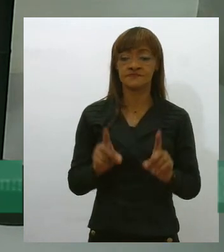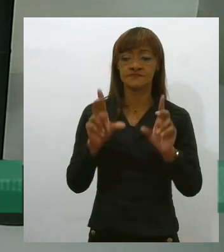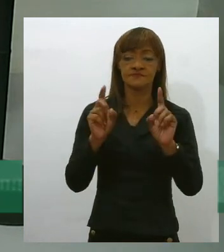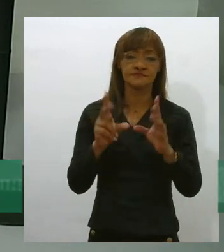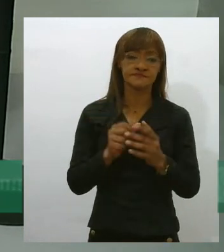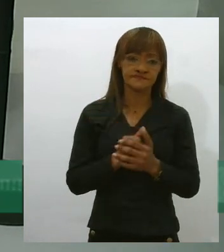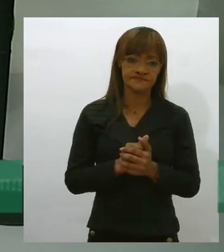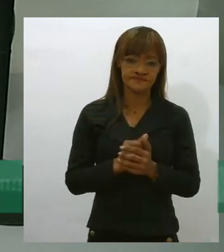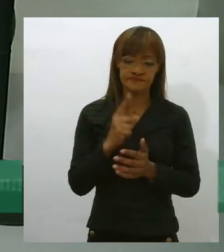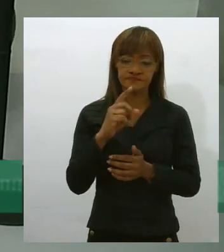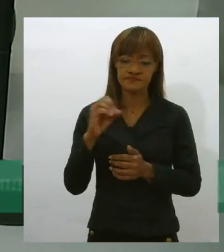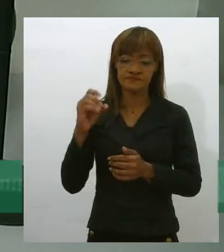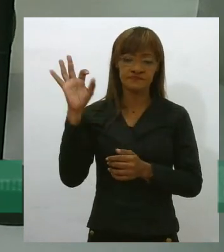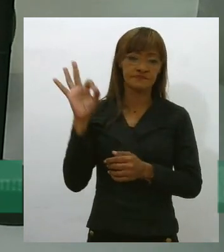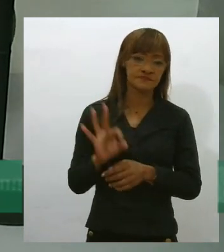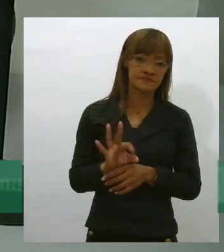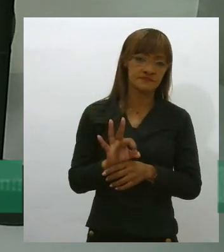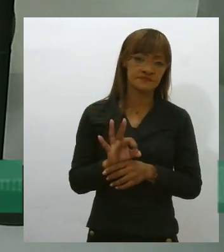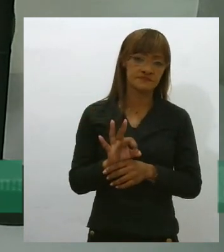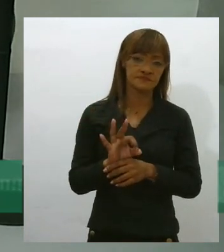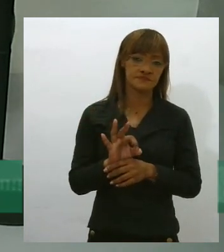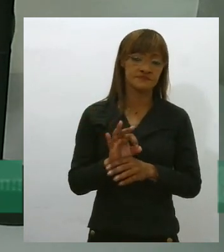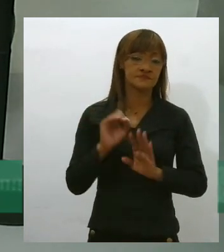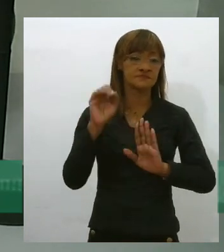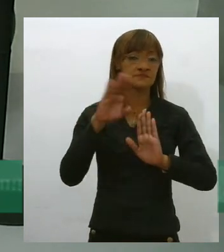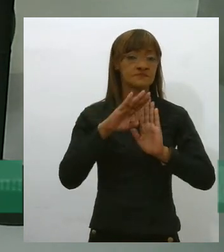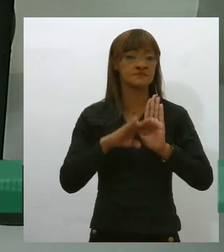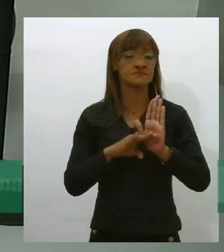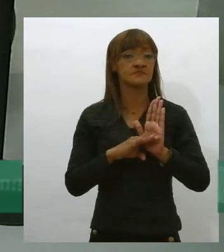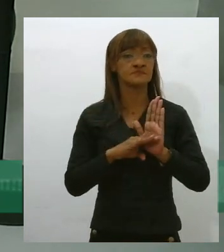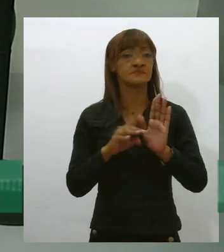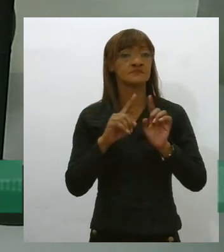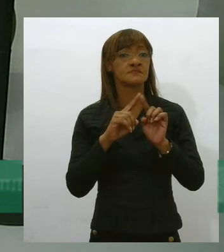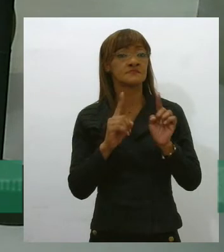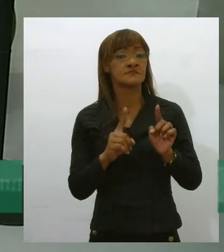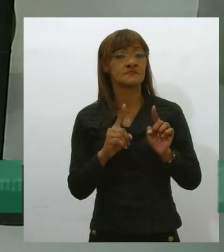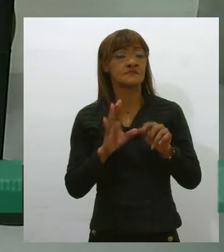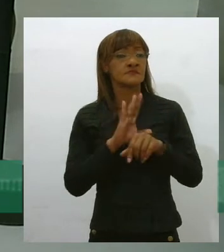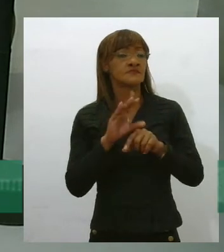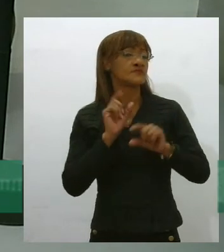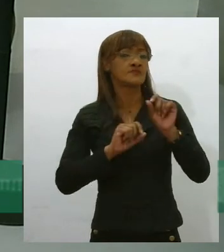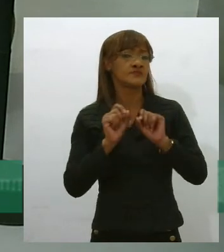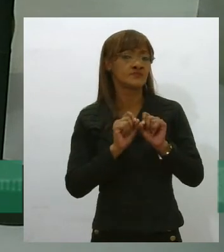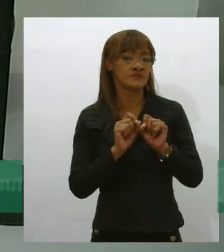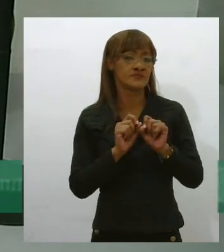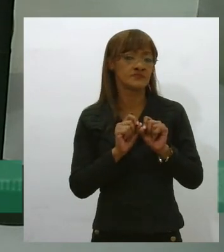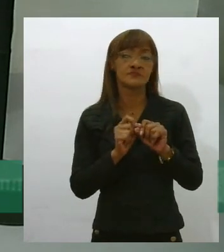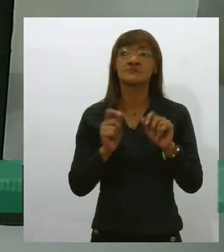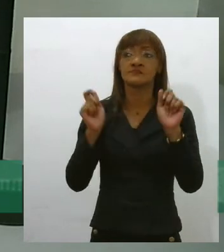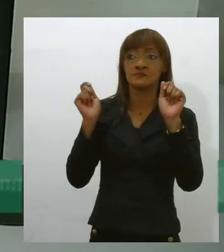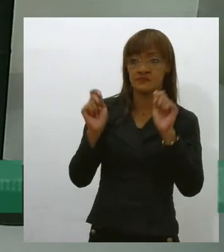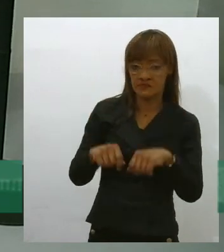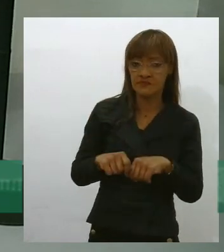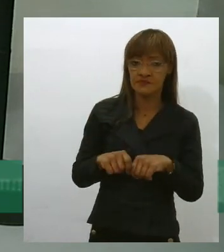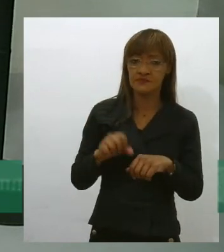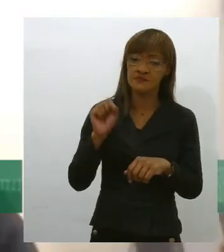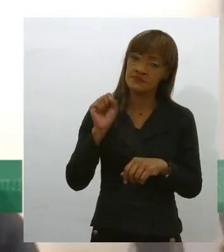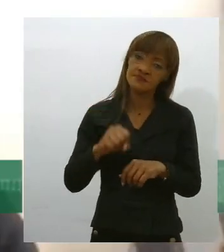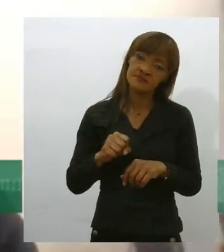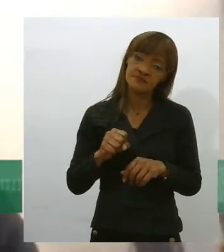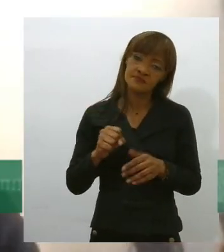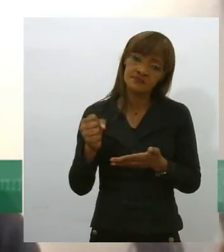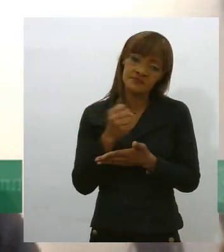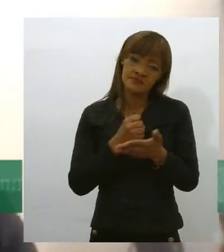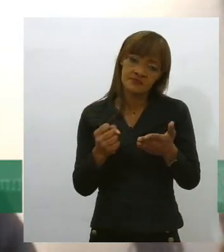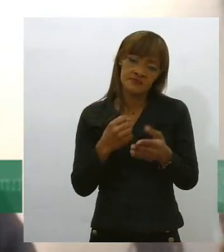programação das emissoras e frigia construção porque você ela permite o não cumprimento de princípios básicos como a